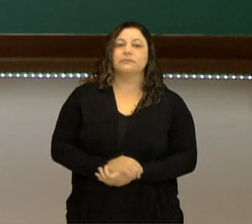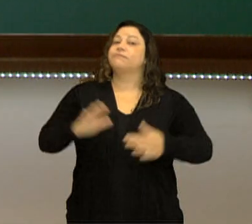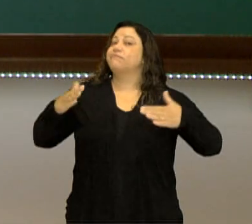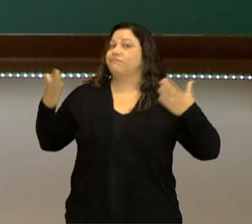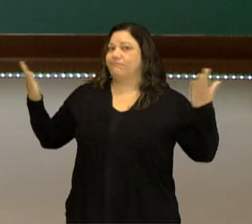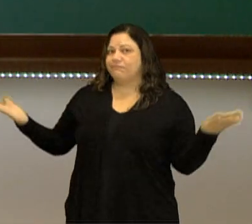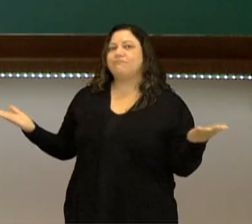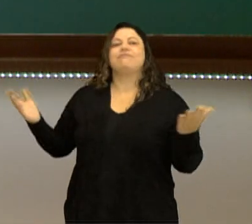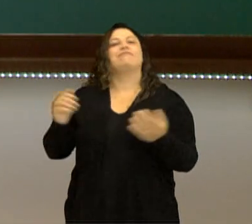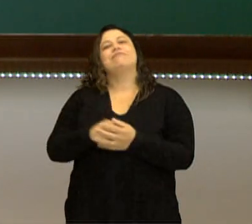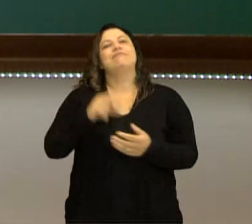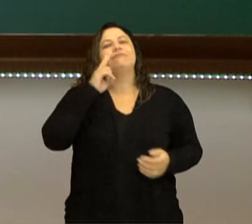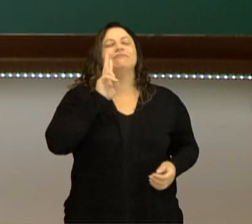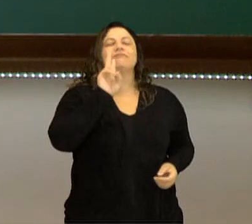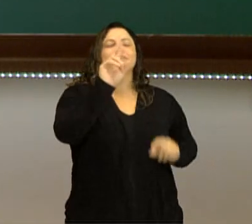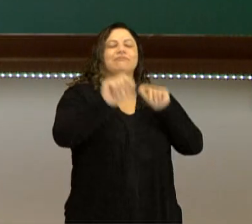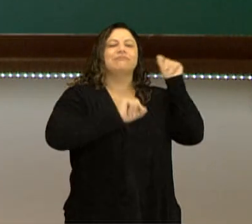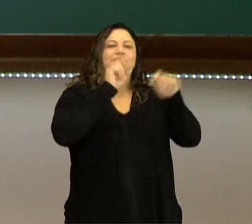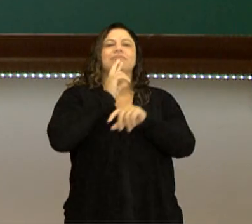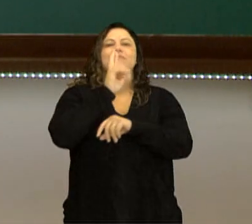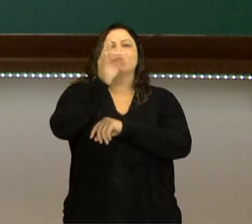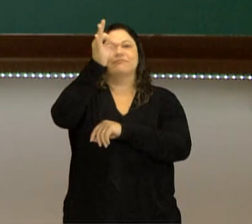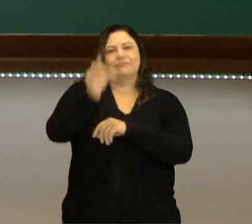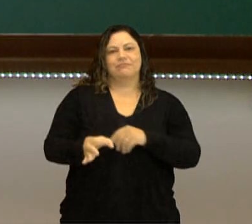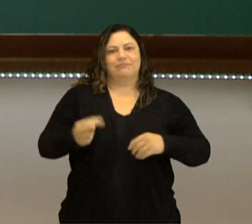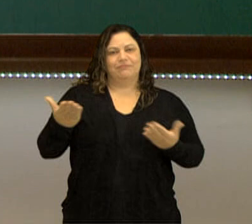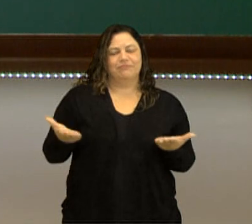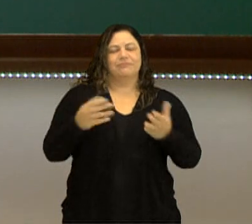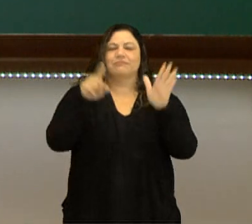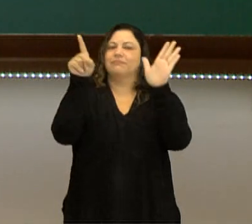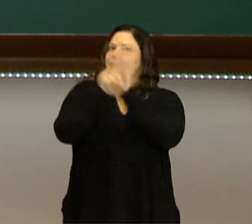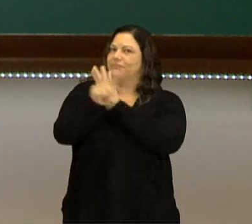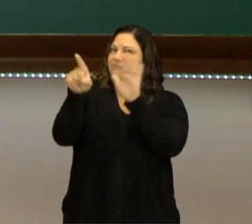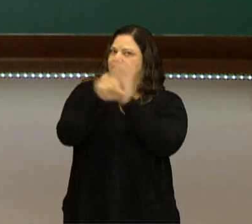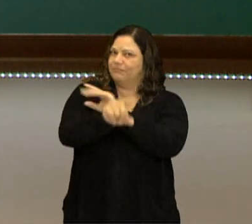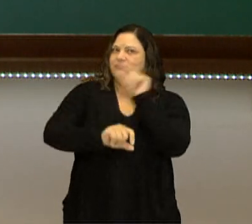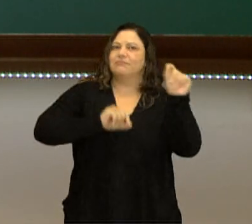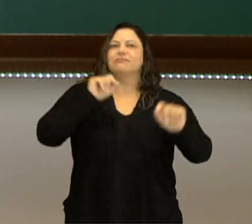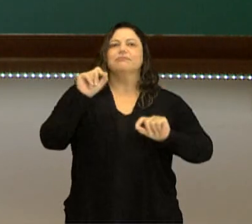Então, pessoal, vamos ver qual é a resposta correta. A pergunta, que